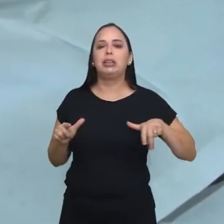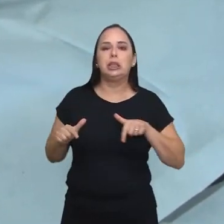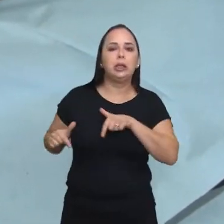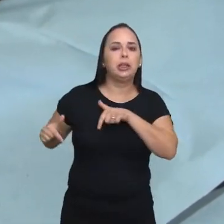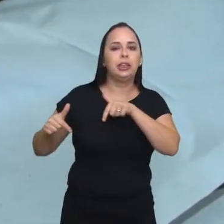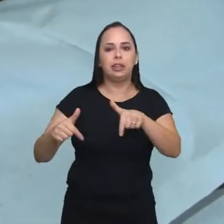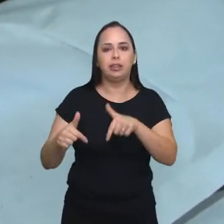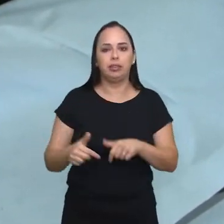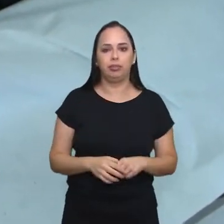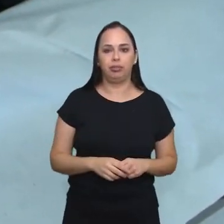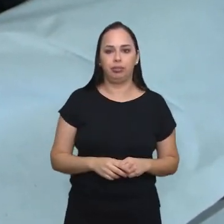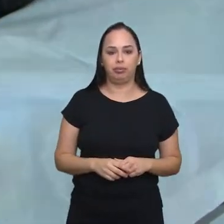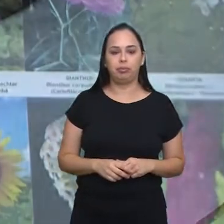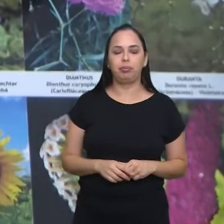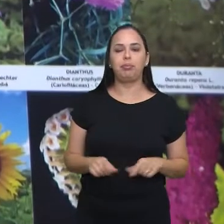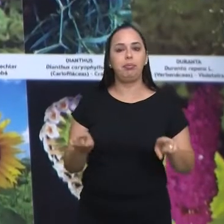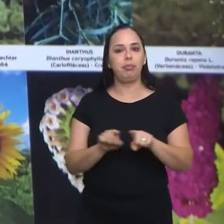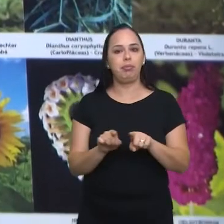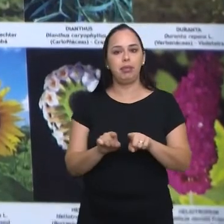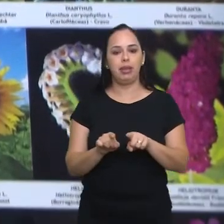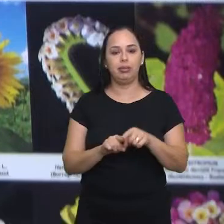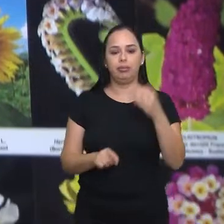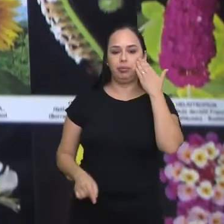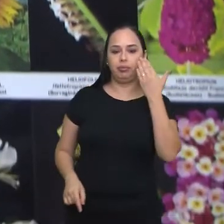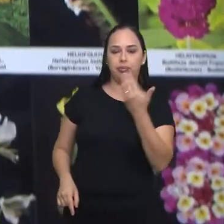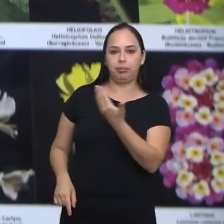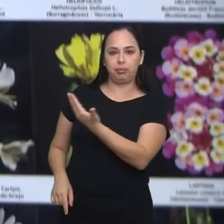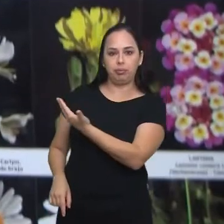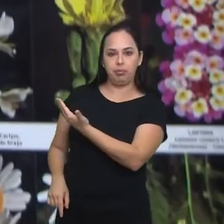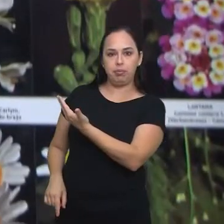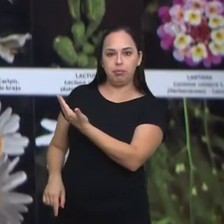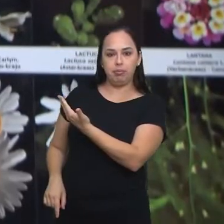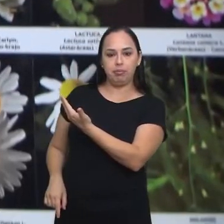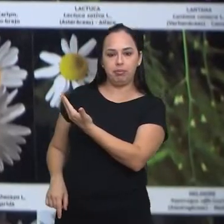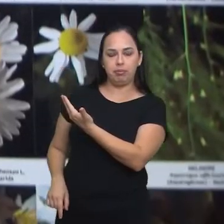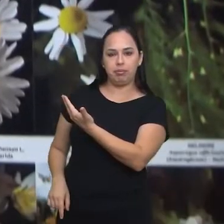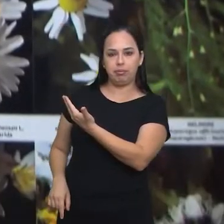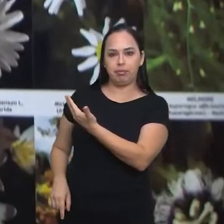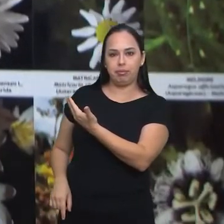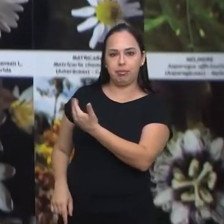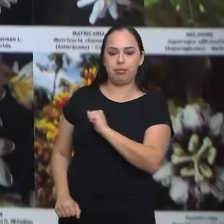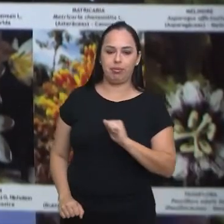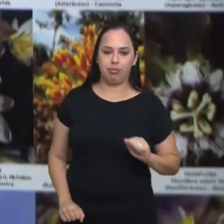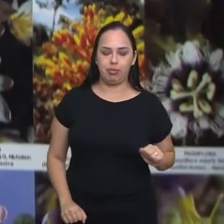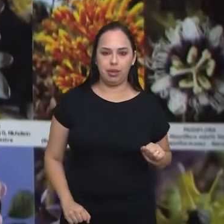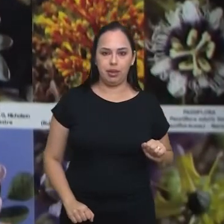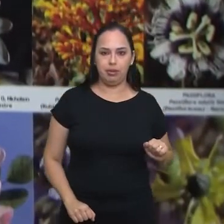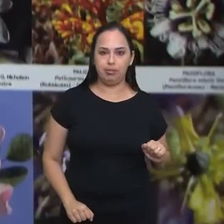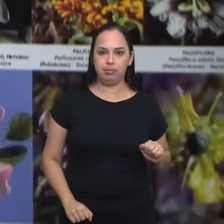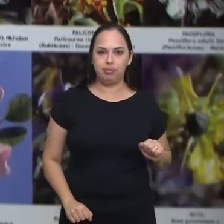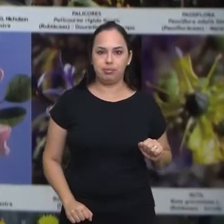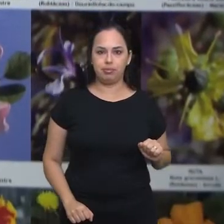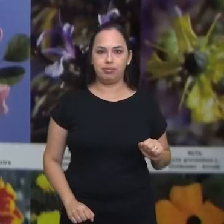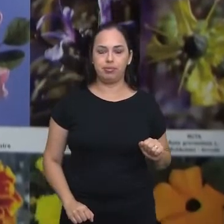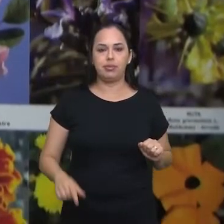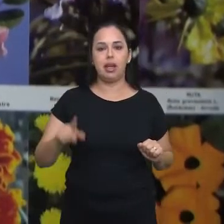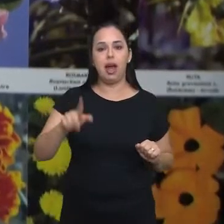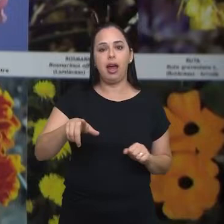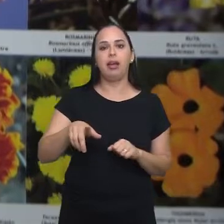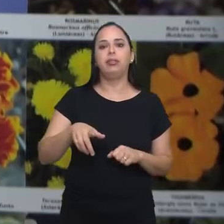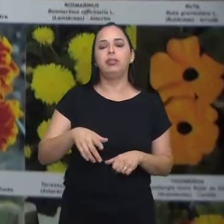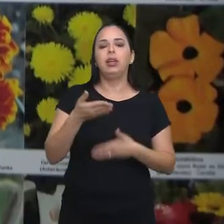as questões do dia a dia. Temos também os florais de Minas, que é muito parecido com florais de Bach, só que são feitos com flores de